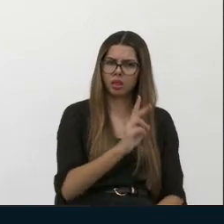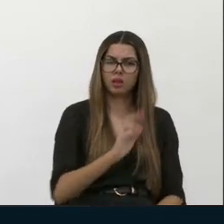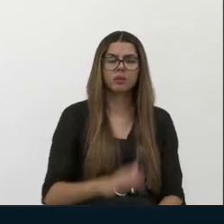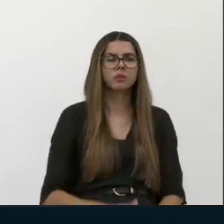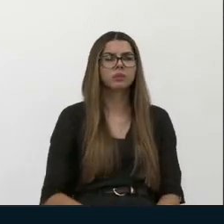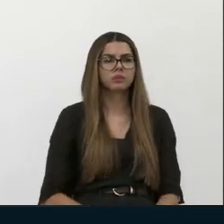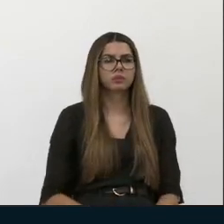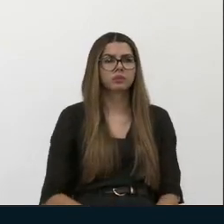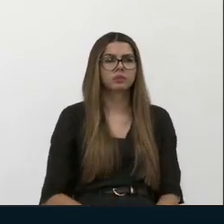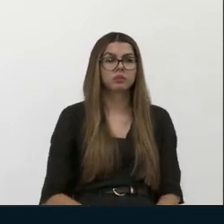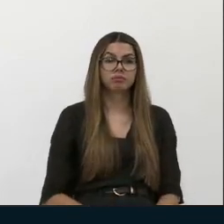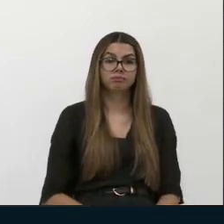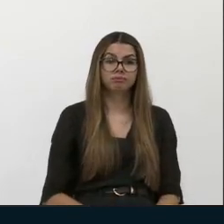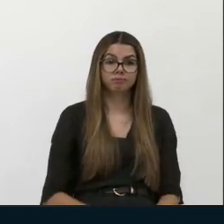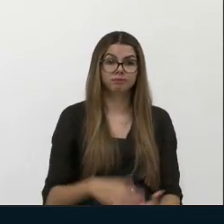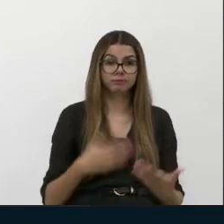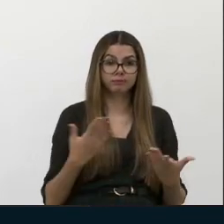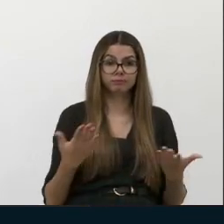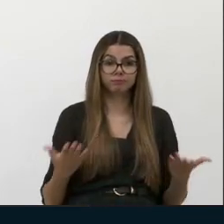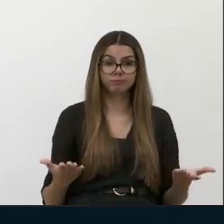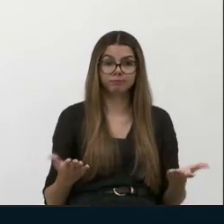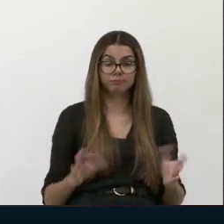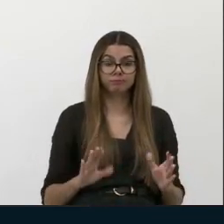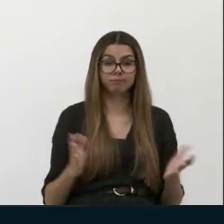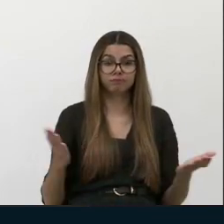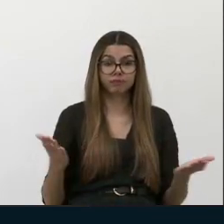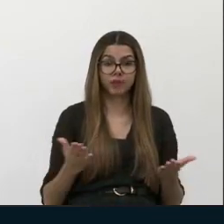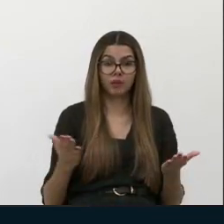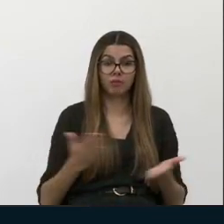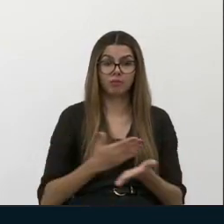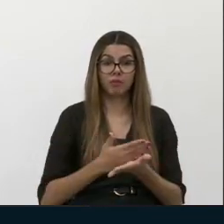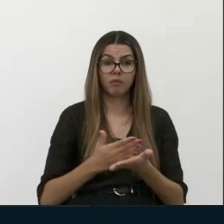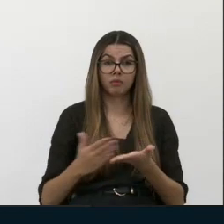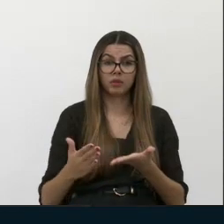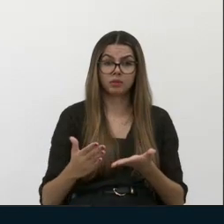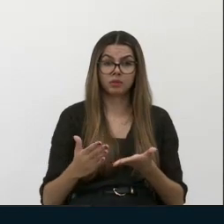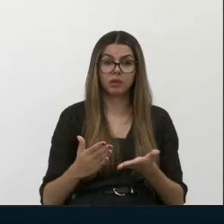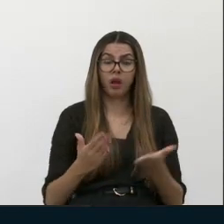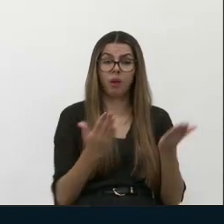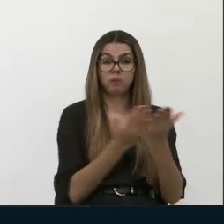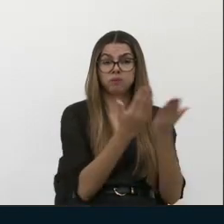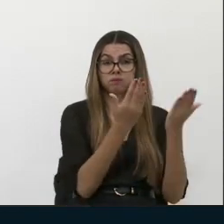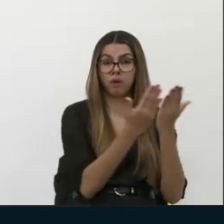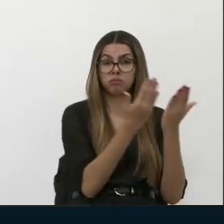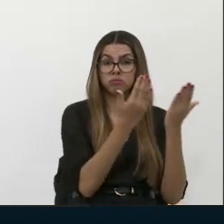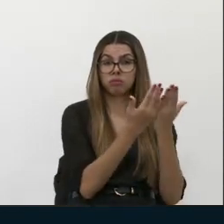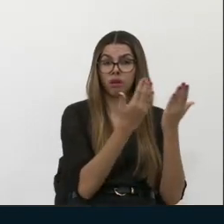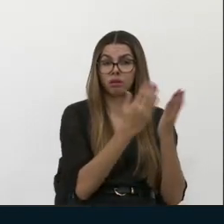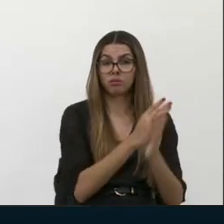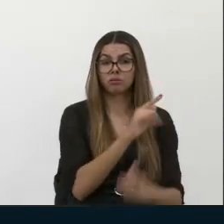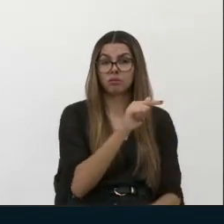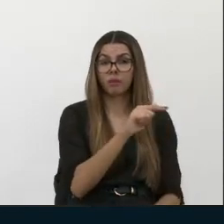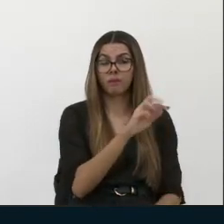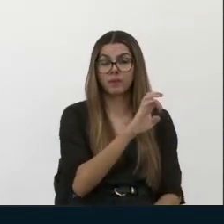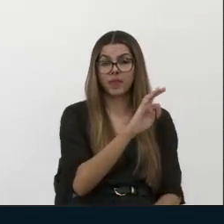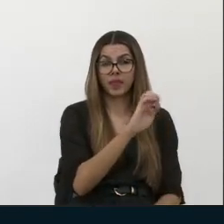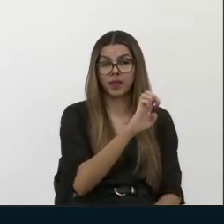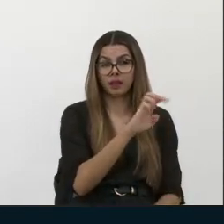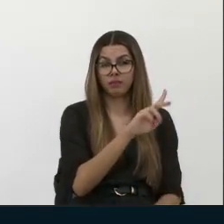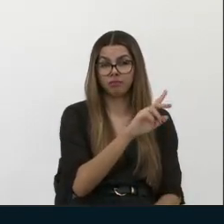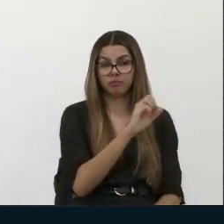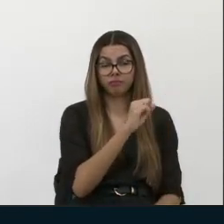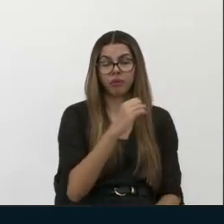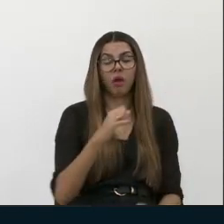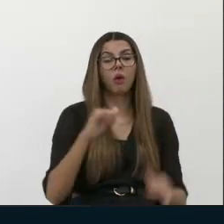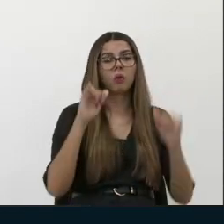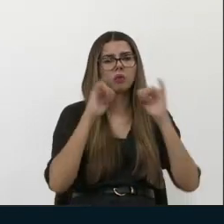Então, agora vão reinaugurar o trevo. Eu quero informar ao meu amigo Seminaldo, Alencar,